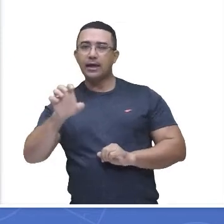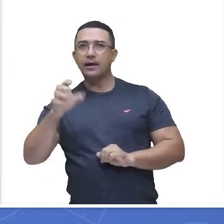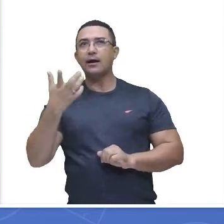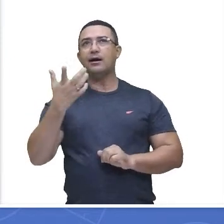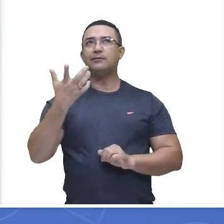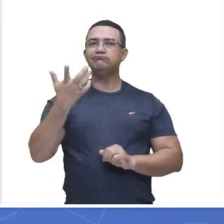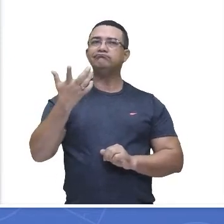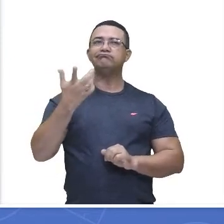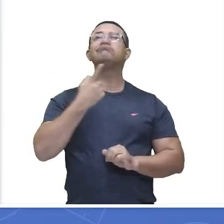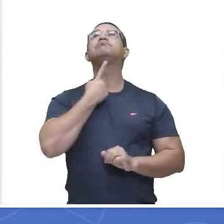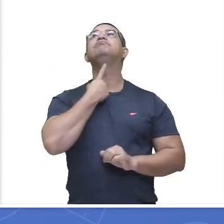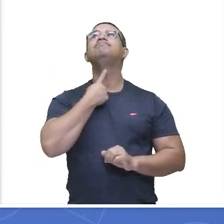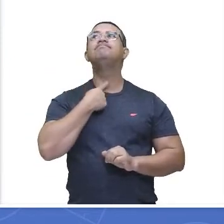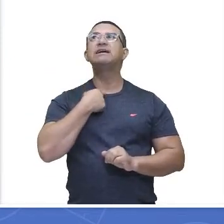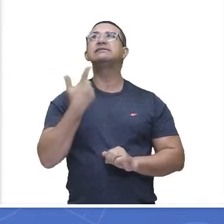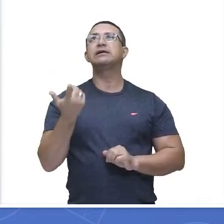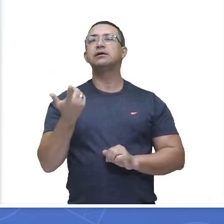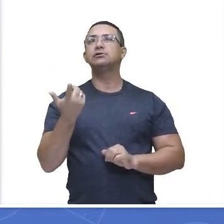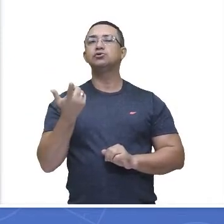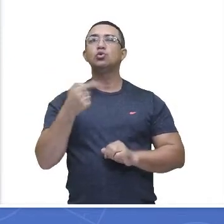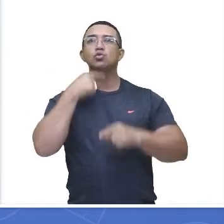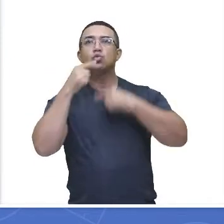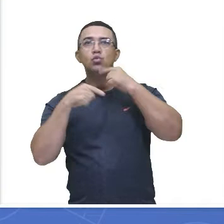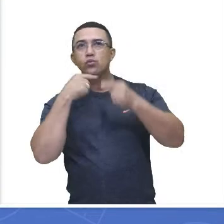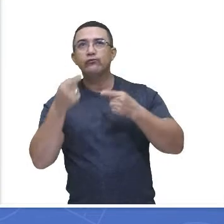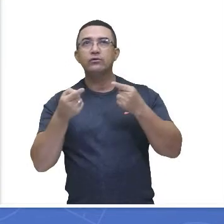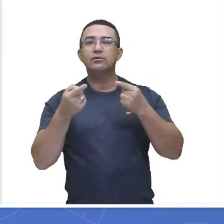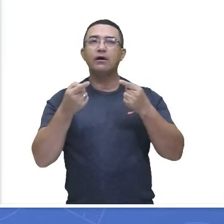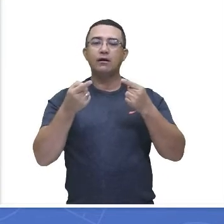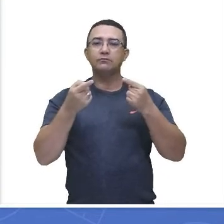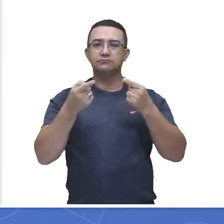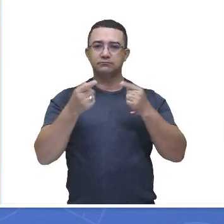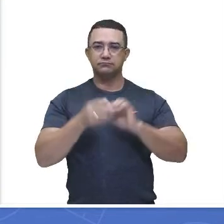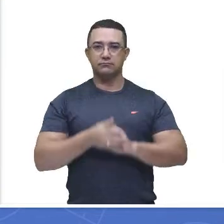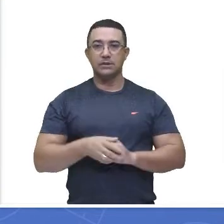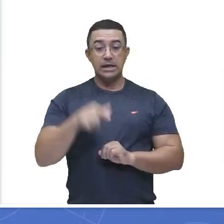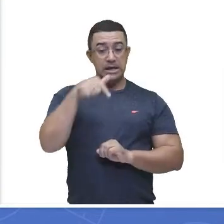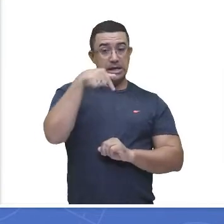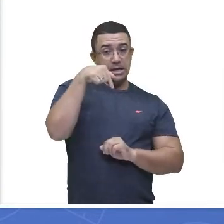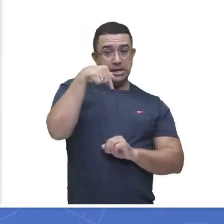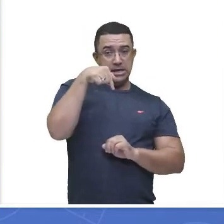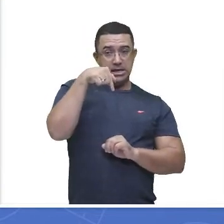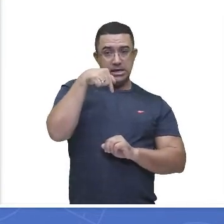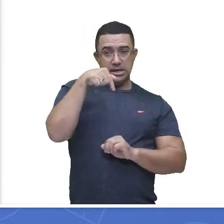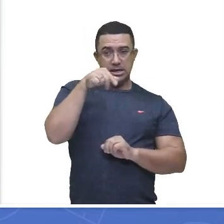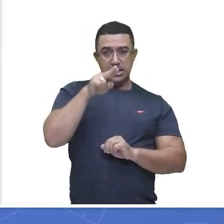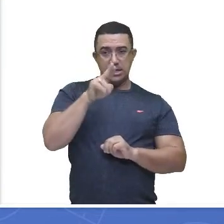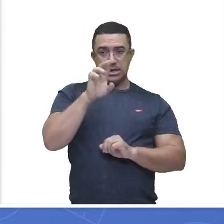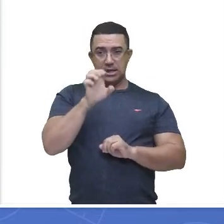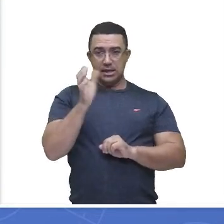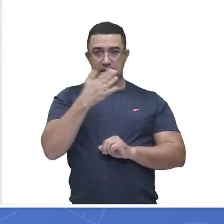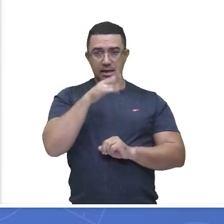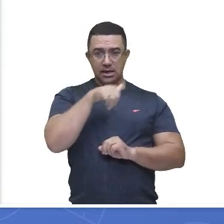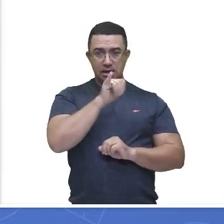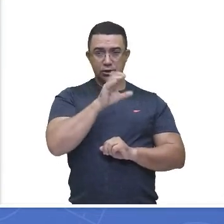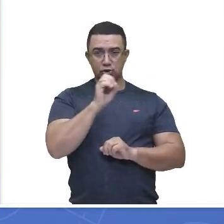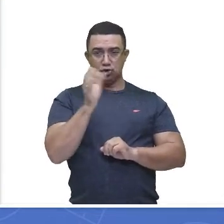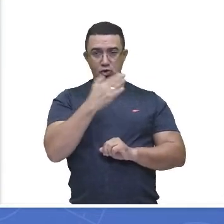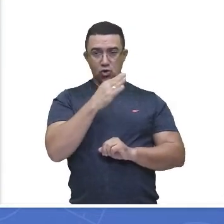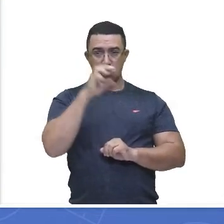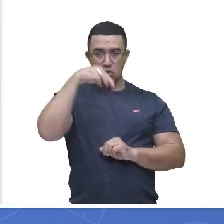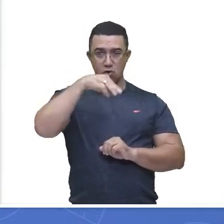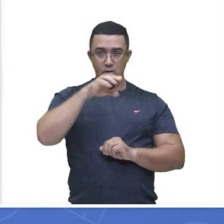de possibilidade, de dúvidas, tudo bem? Olha só quando eu falo que eu me empenhe, o que eu estou falando? Que eu me